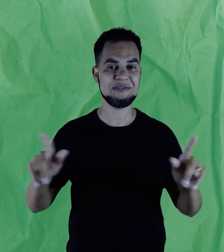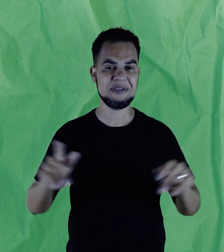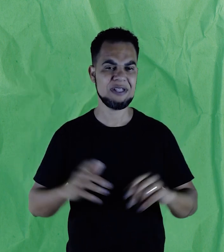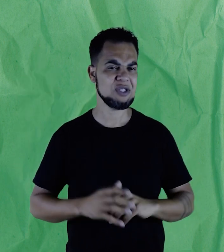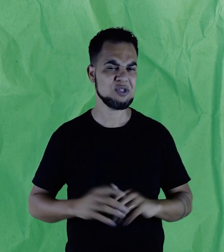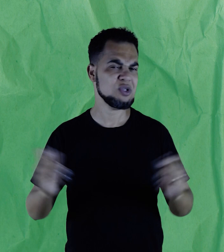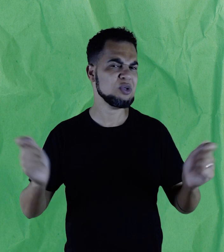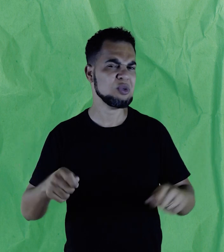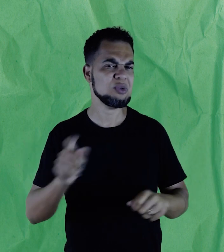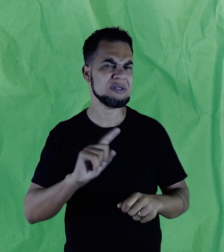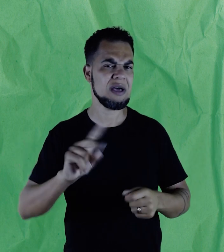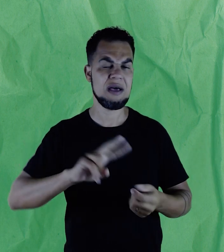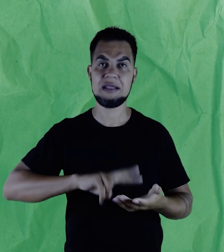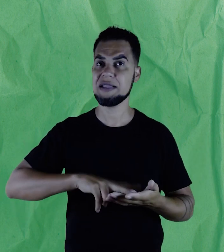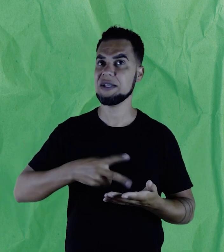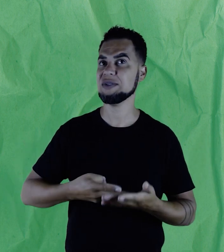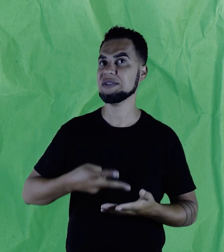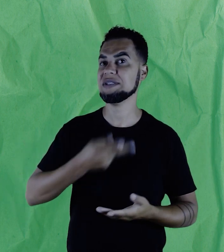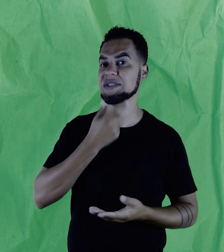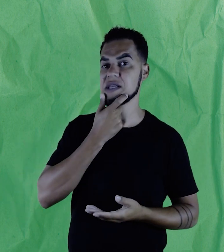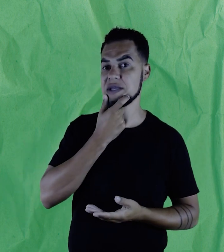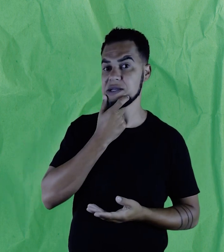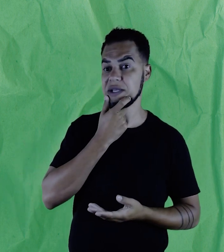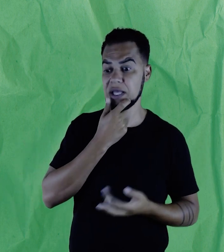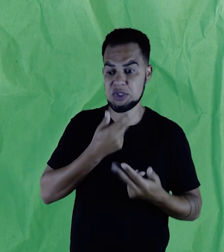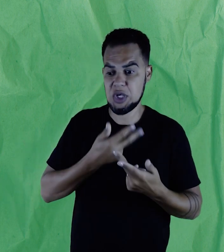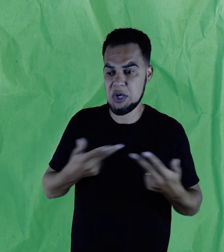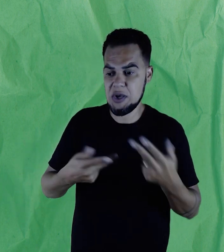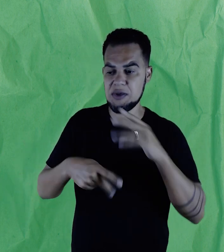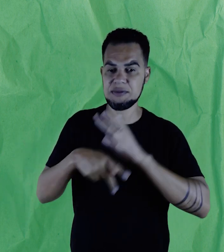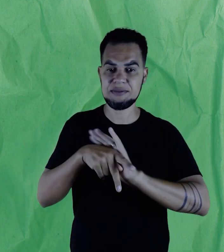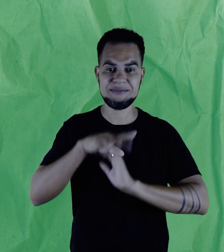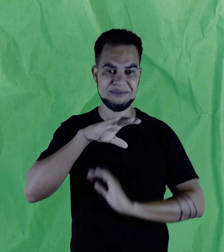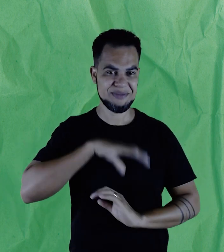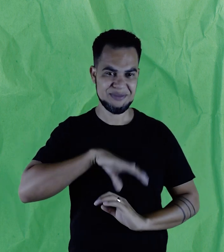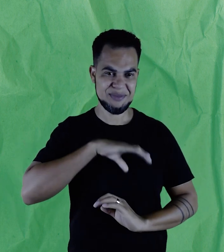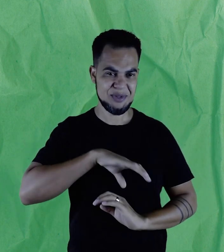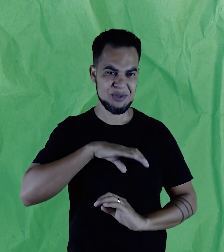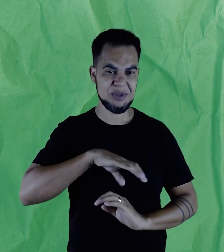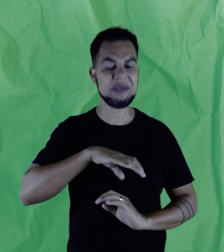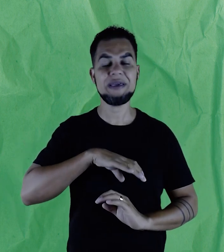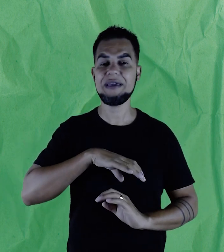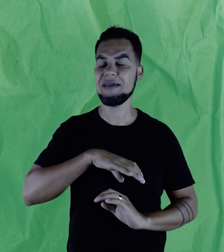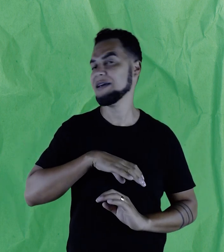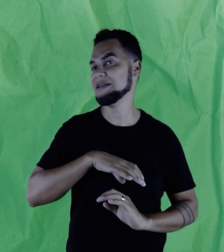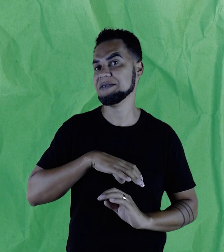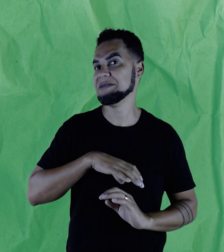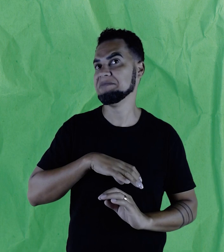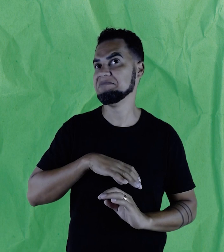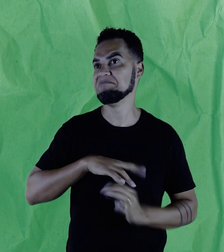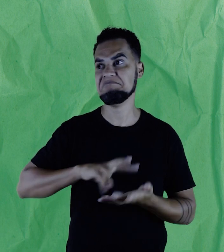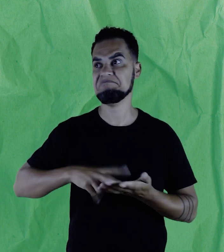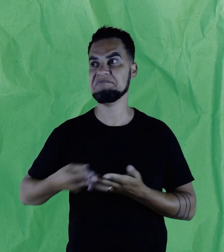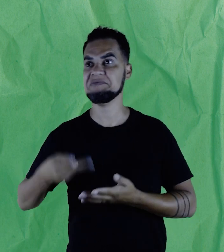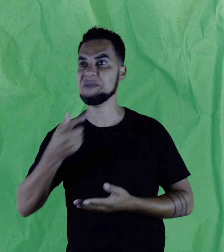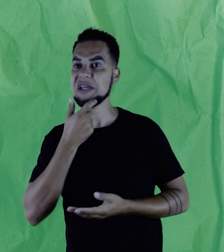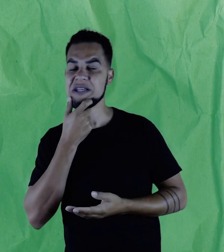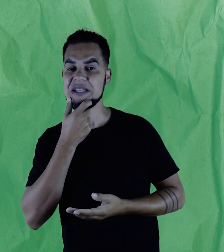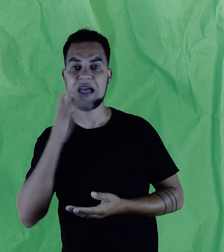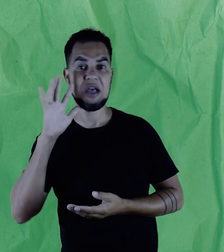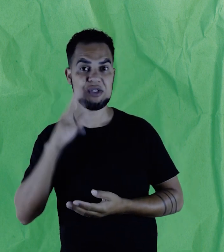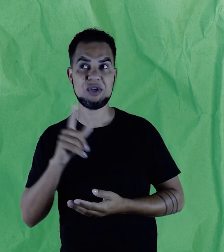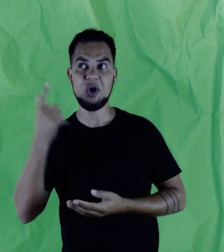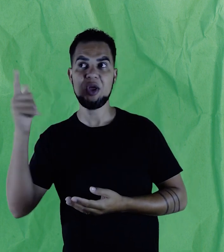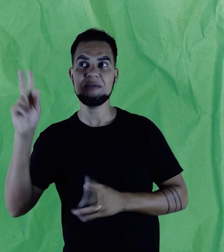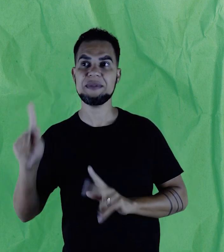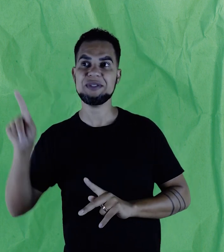gente traduzir para o inglês, por exemplo, expressões que são usadas só em português com um determinado sentido, achando que o americano ou o